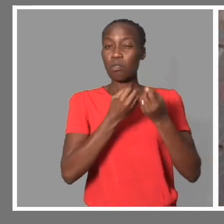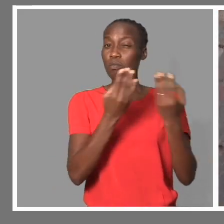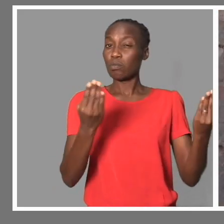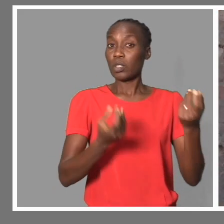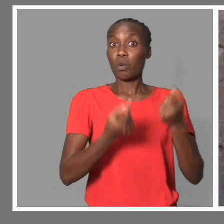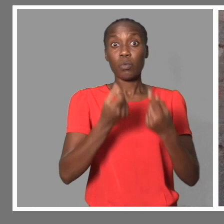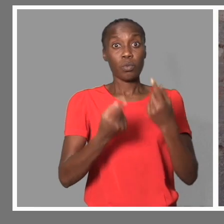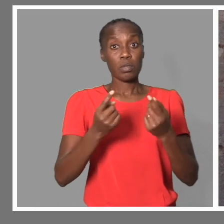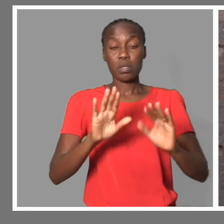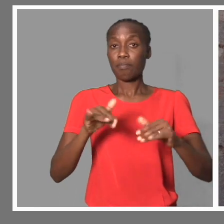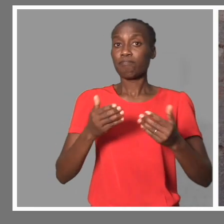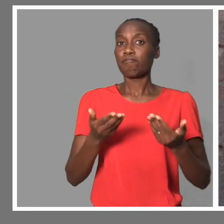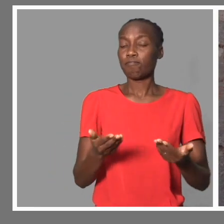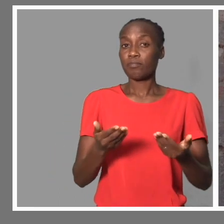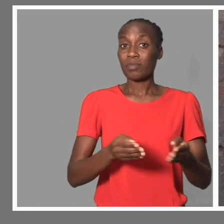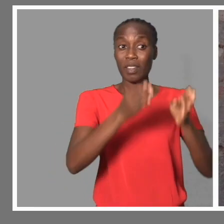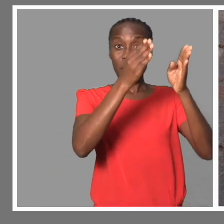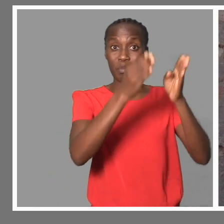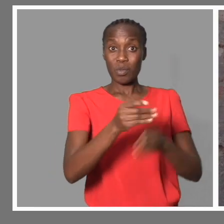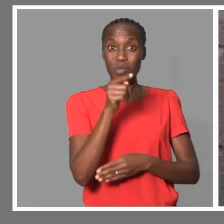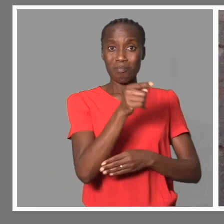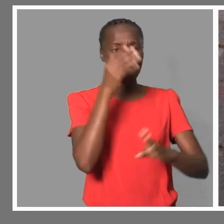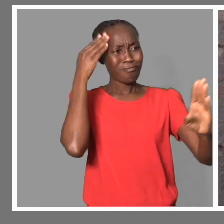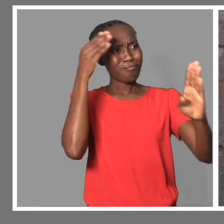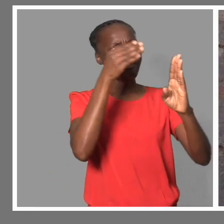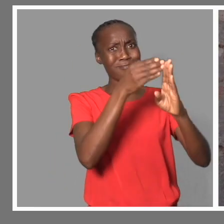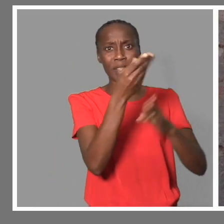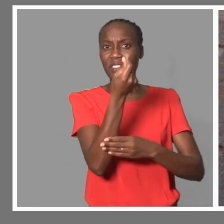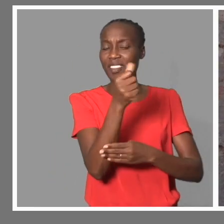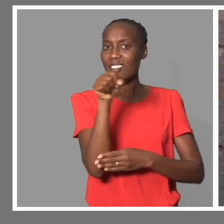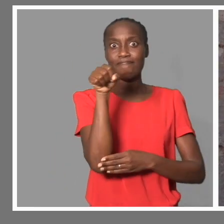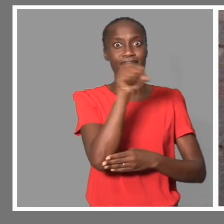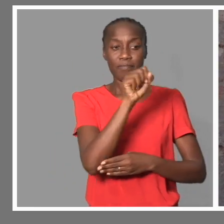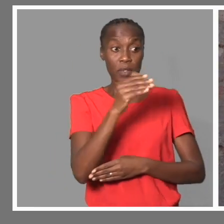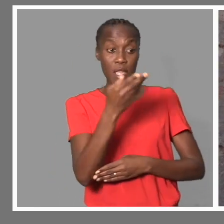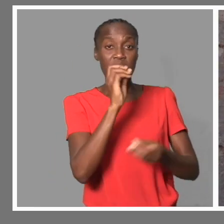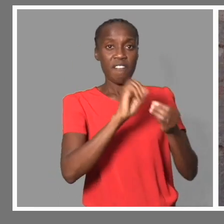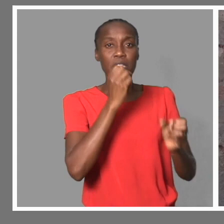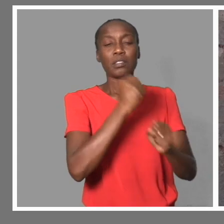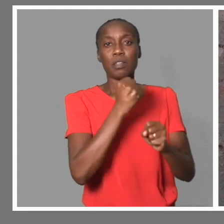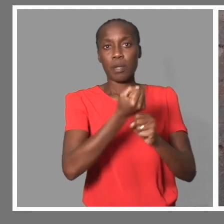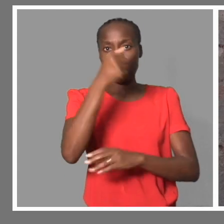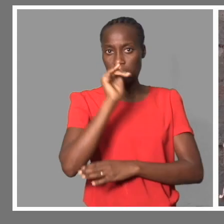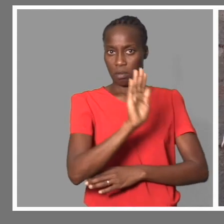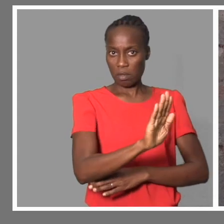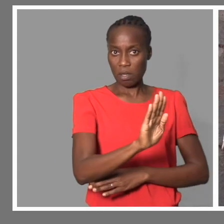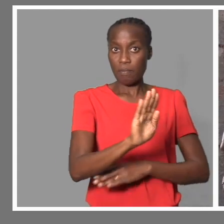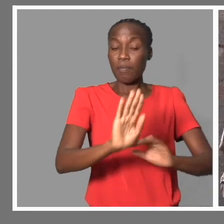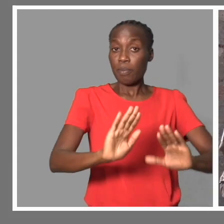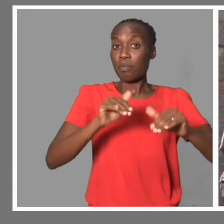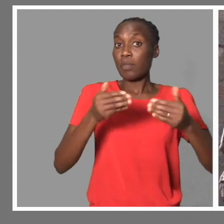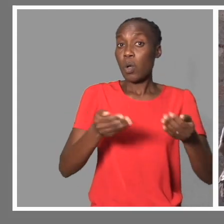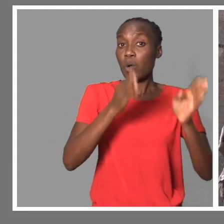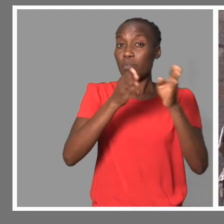estamos muito felizes pela ajuda nos muito não coloca o dinheiro como a